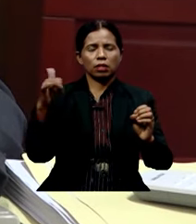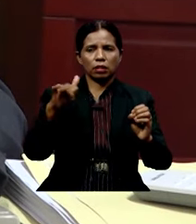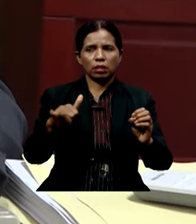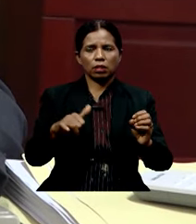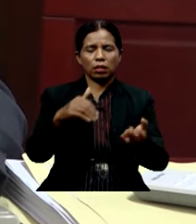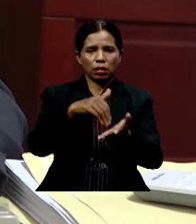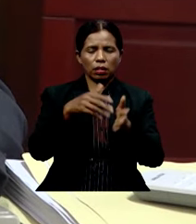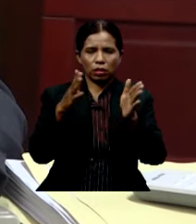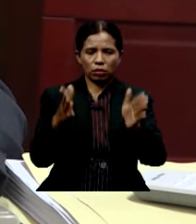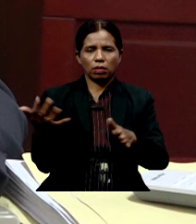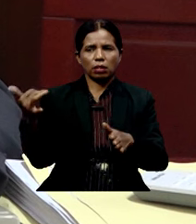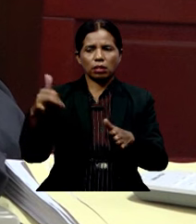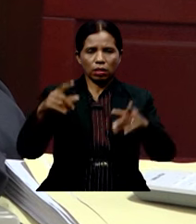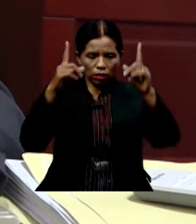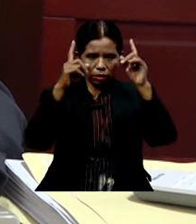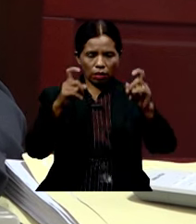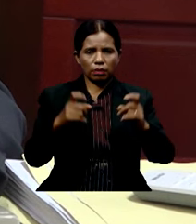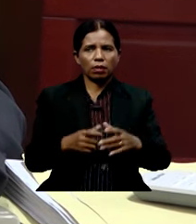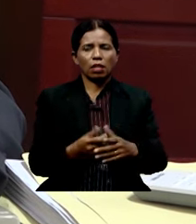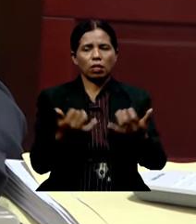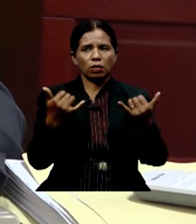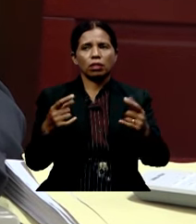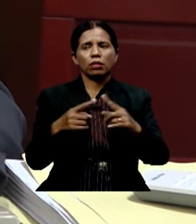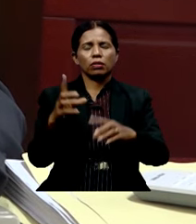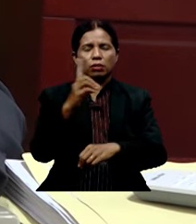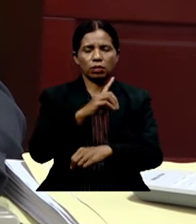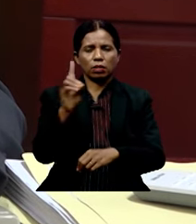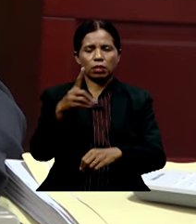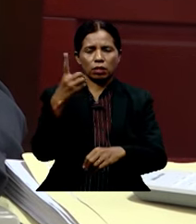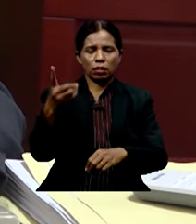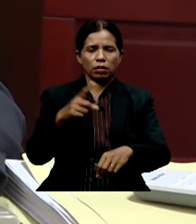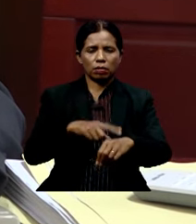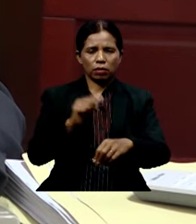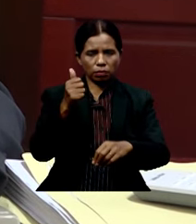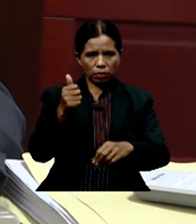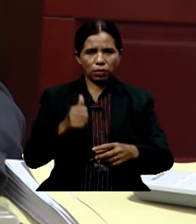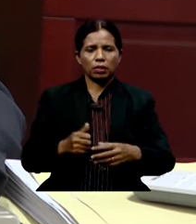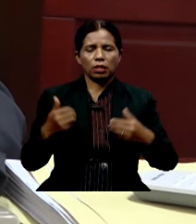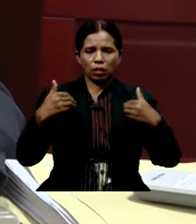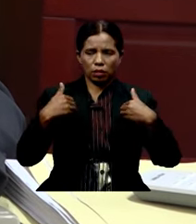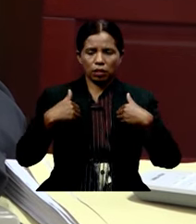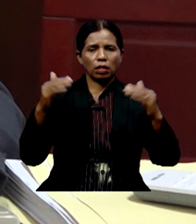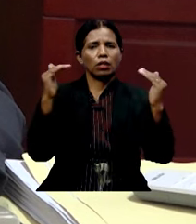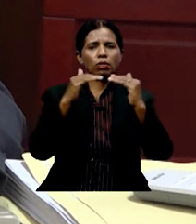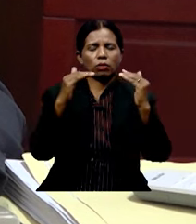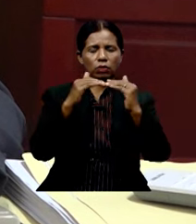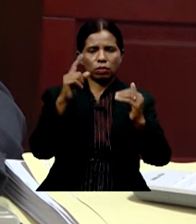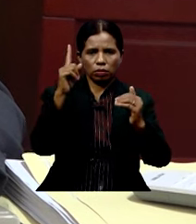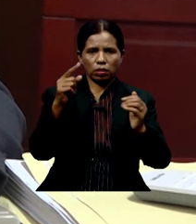alun sirah, zami hela. Misal, uhing dari sang desa orang ini, ia ona encountri dia, ia